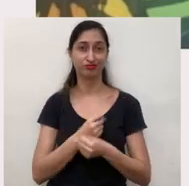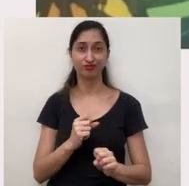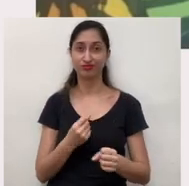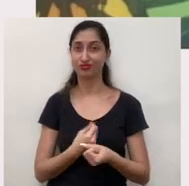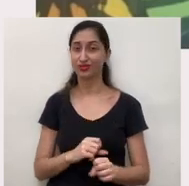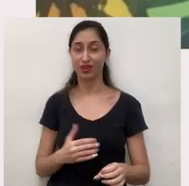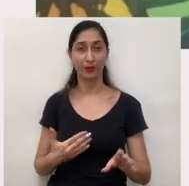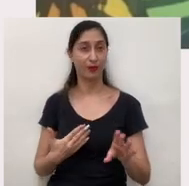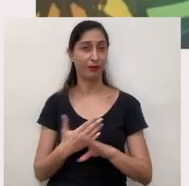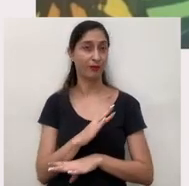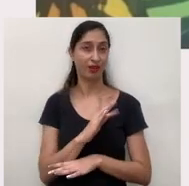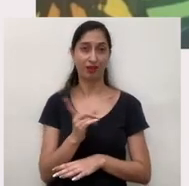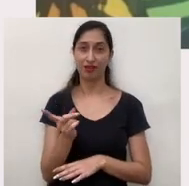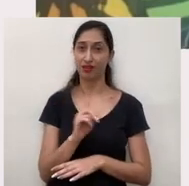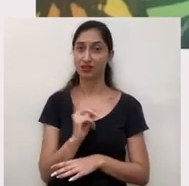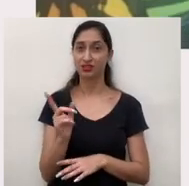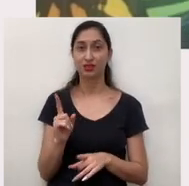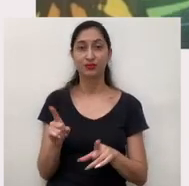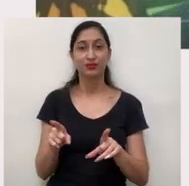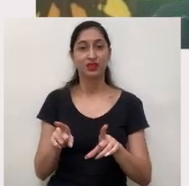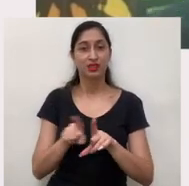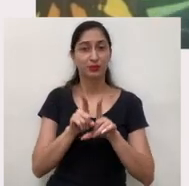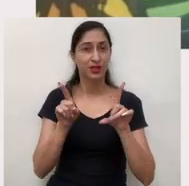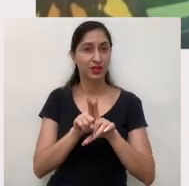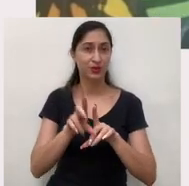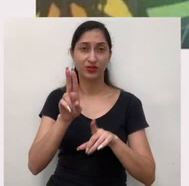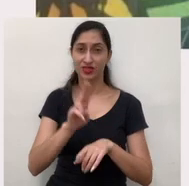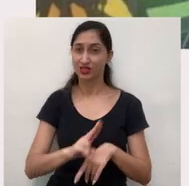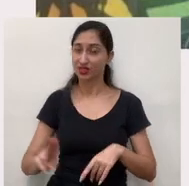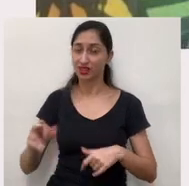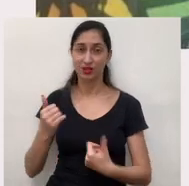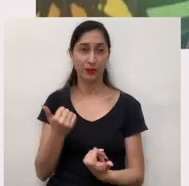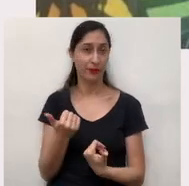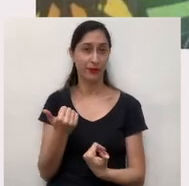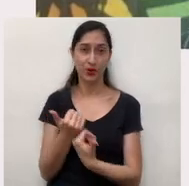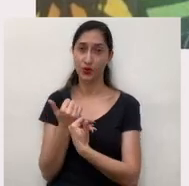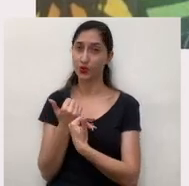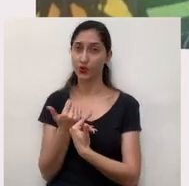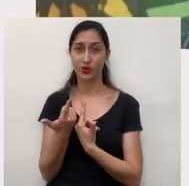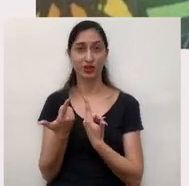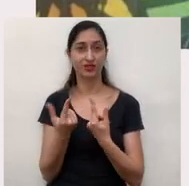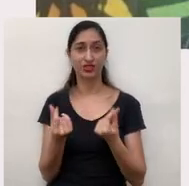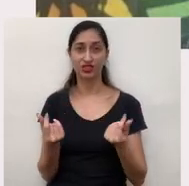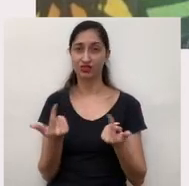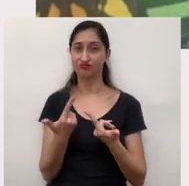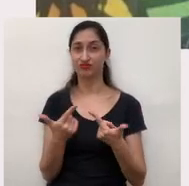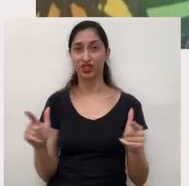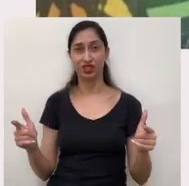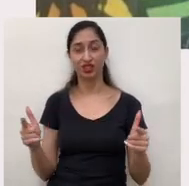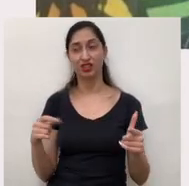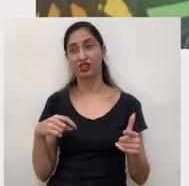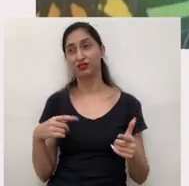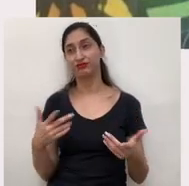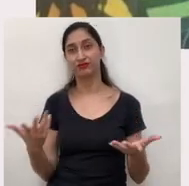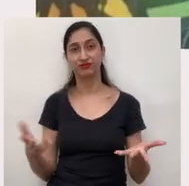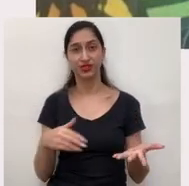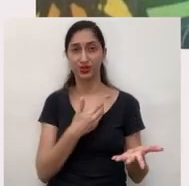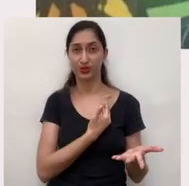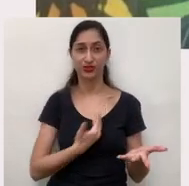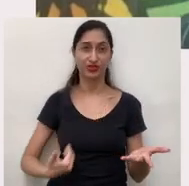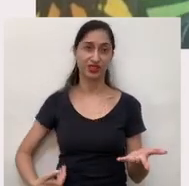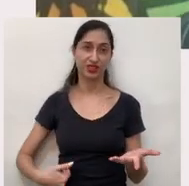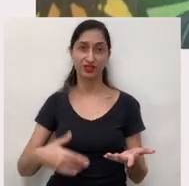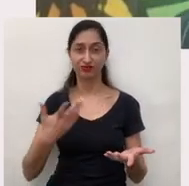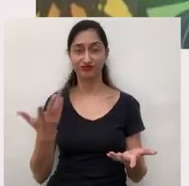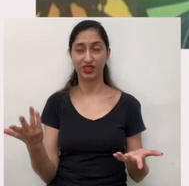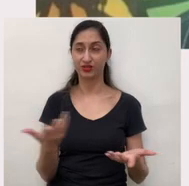né? Eu acho que, né, tem universidade para poder, enfim, conseguir tentar, né? Com esse governo também hoje está difícil,